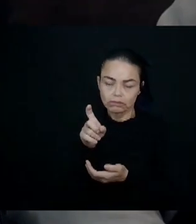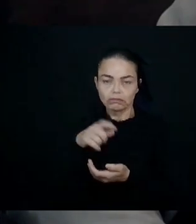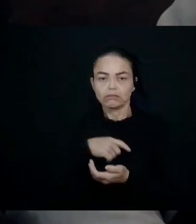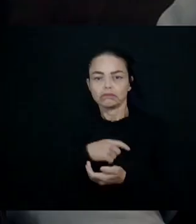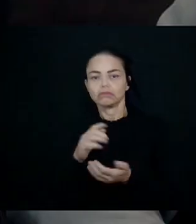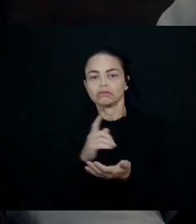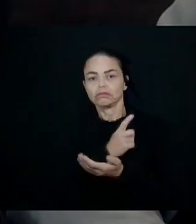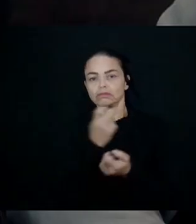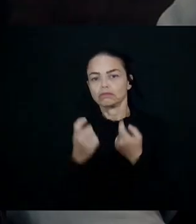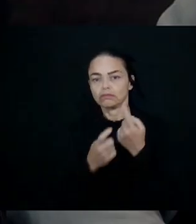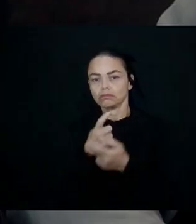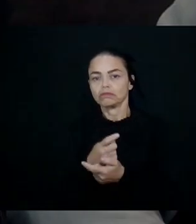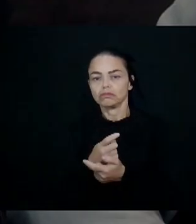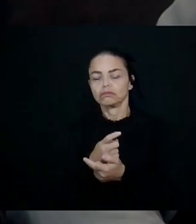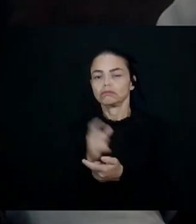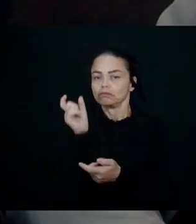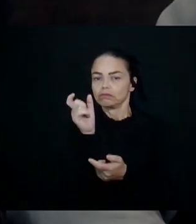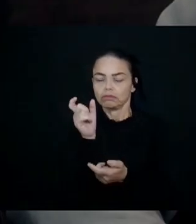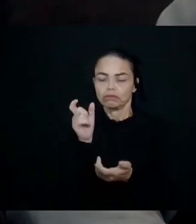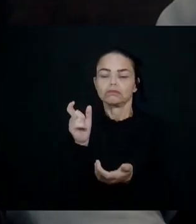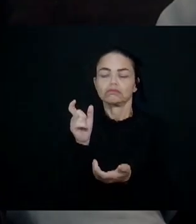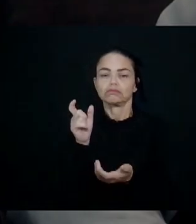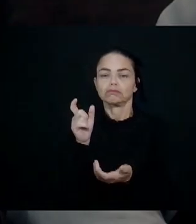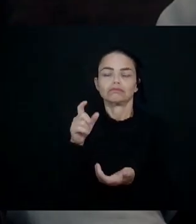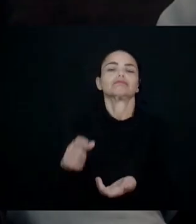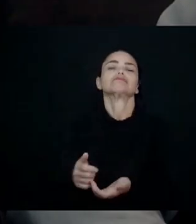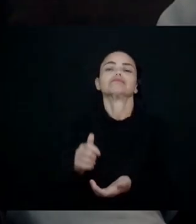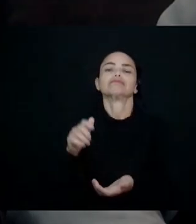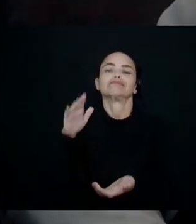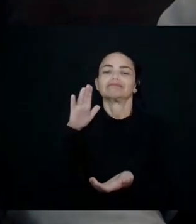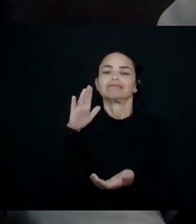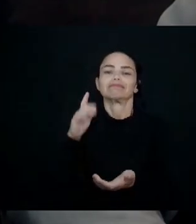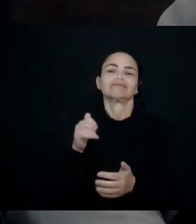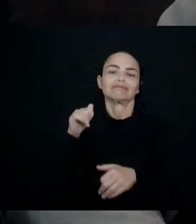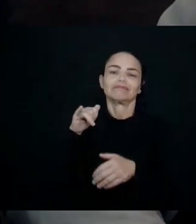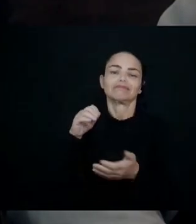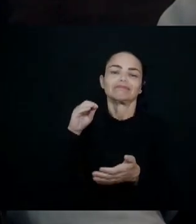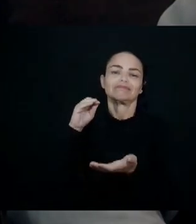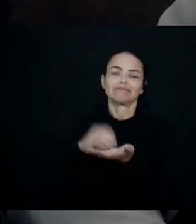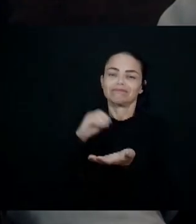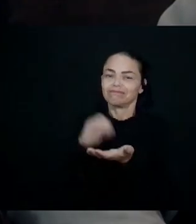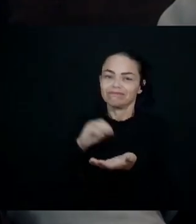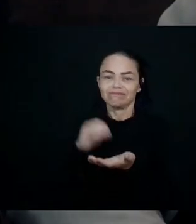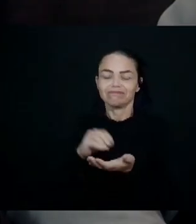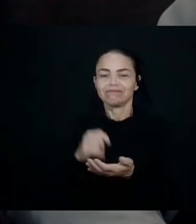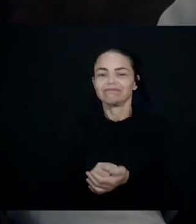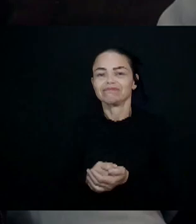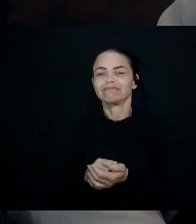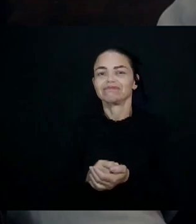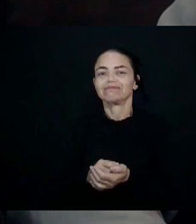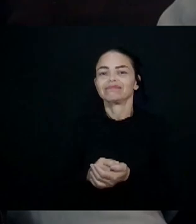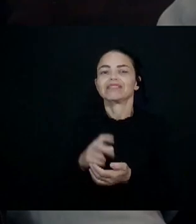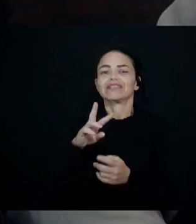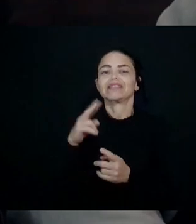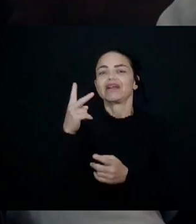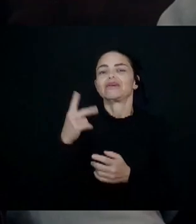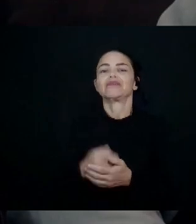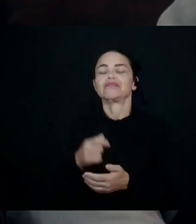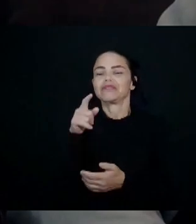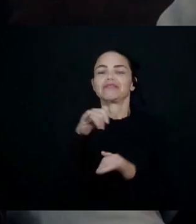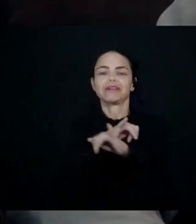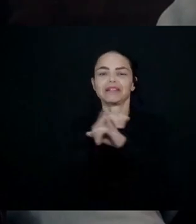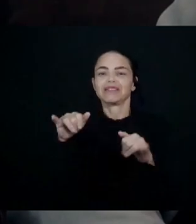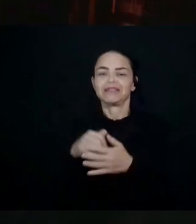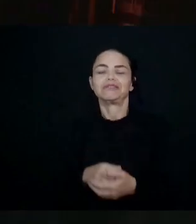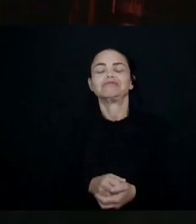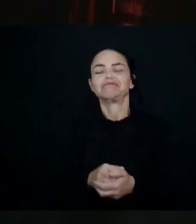usuários colocar aquela uma figurinha que está te faltando, já vai direcionar. Como repetida para ele, você vai ser avisado. Olha só